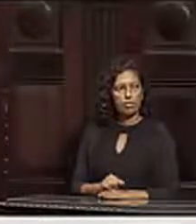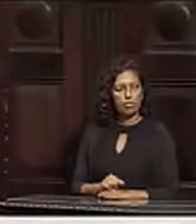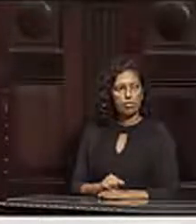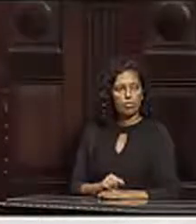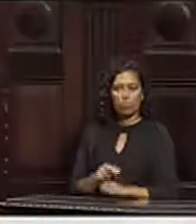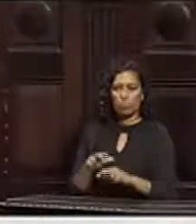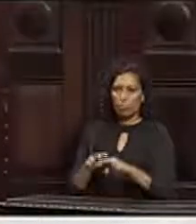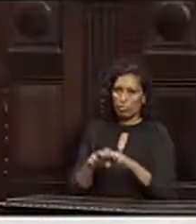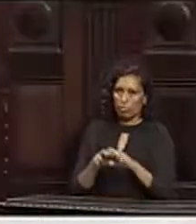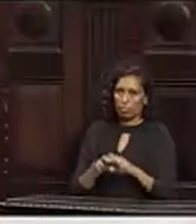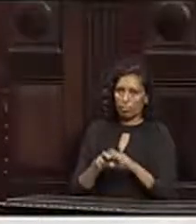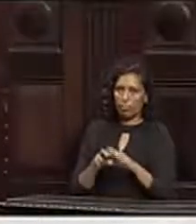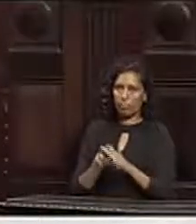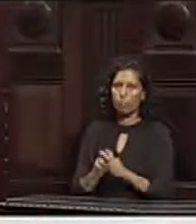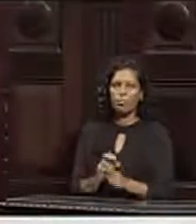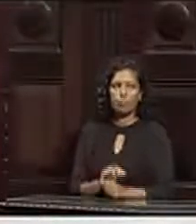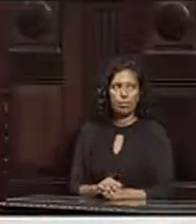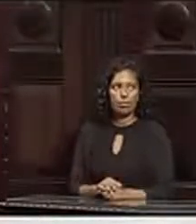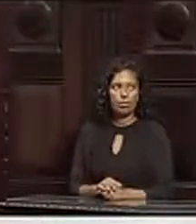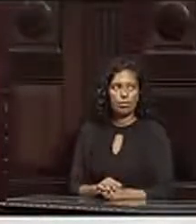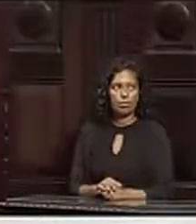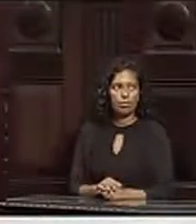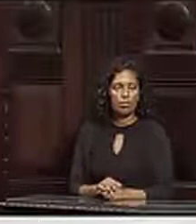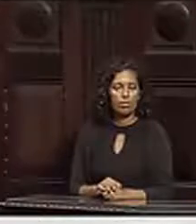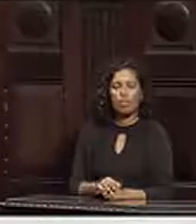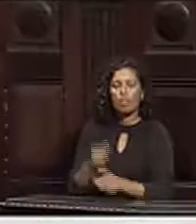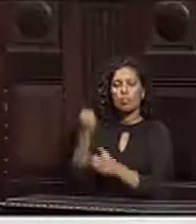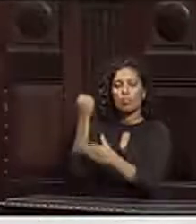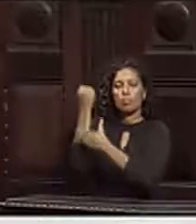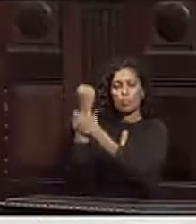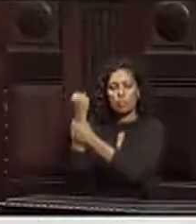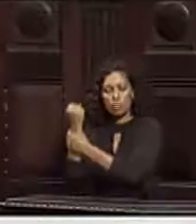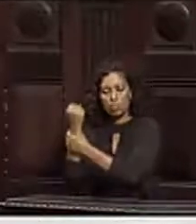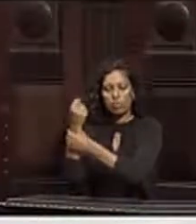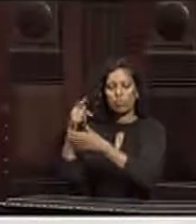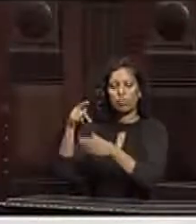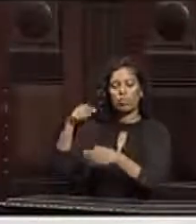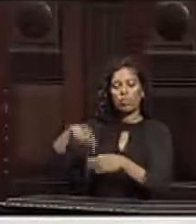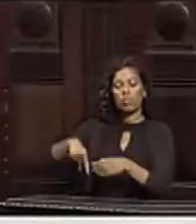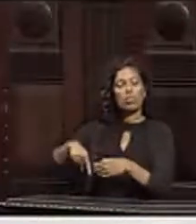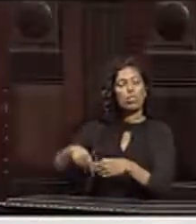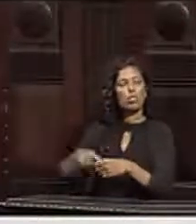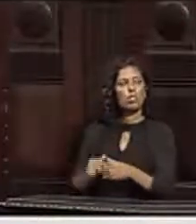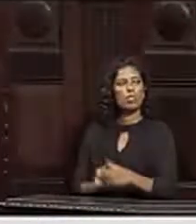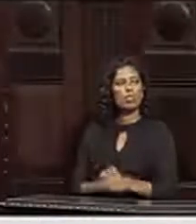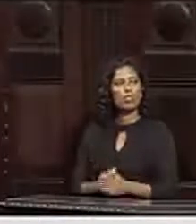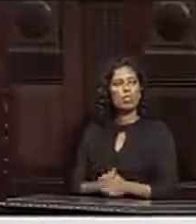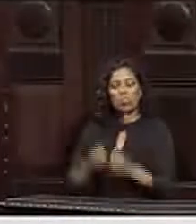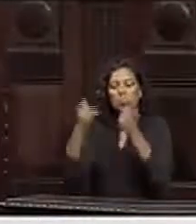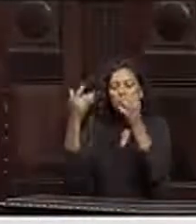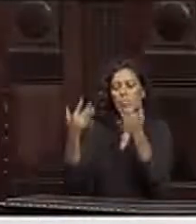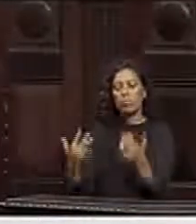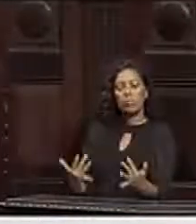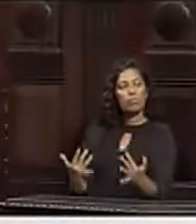sobre a segurança pública, para abordar